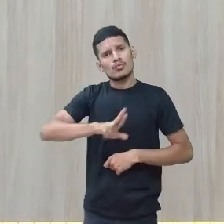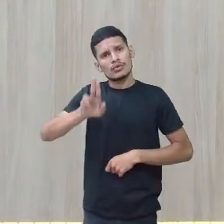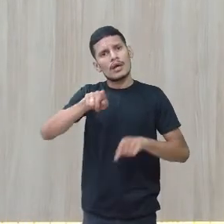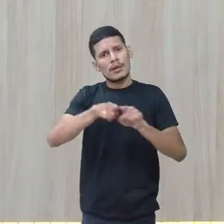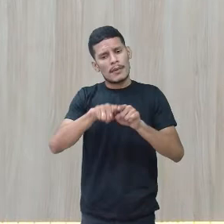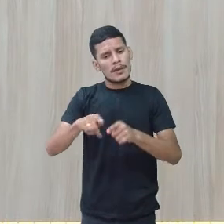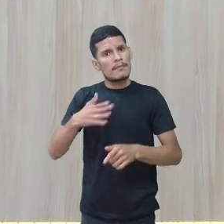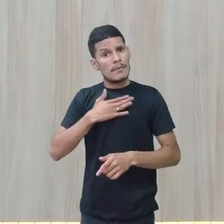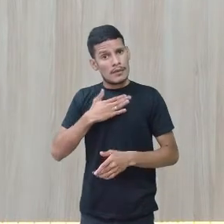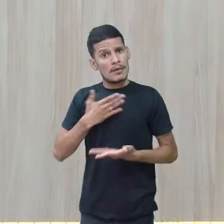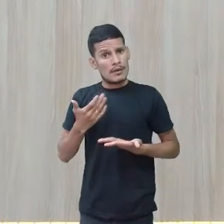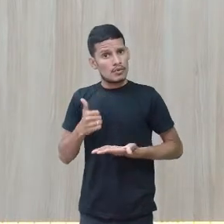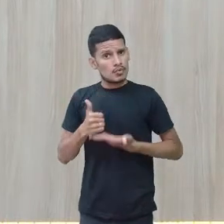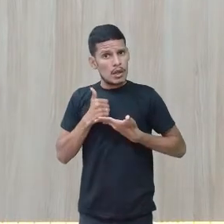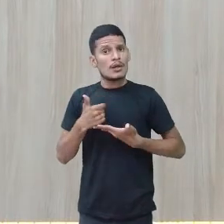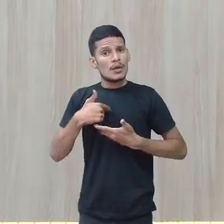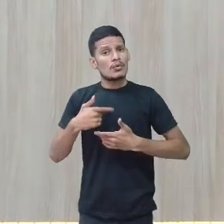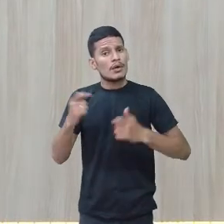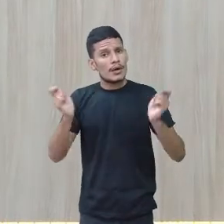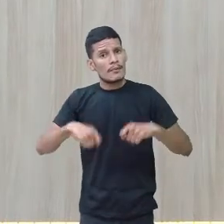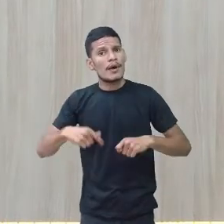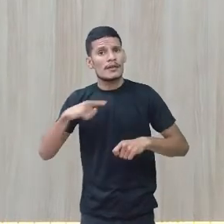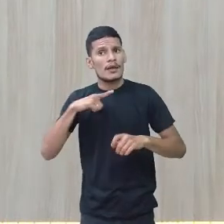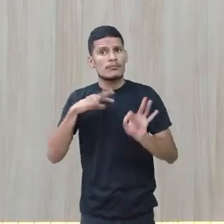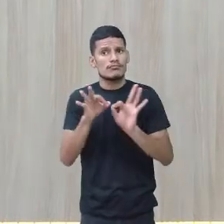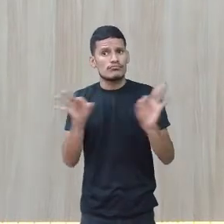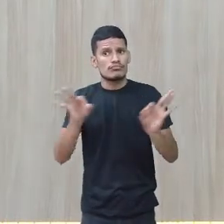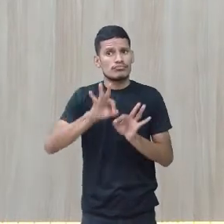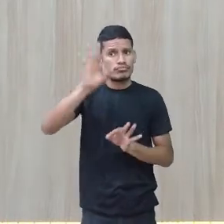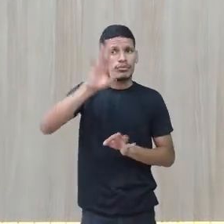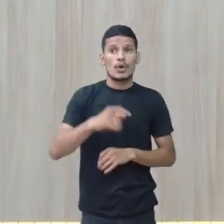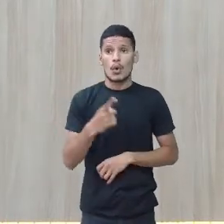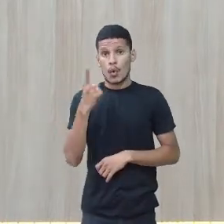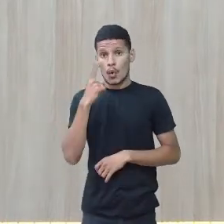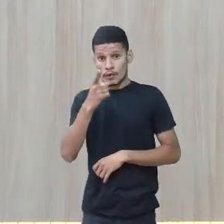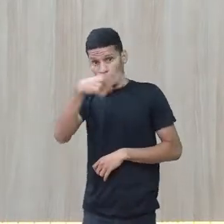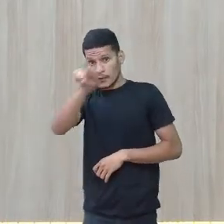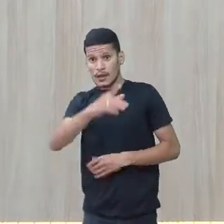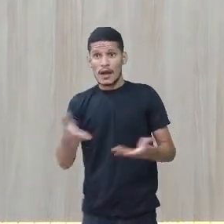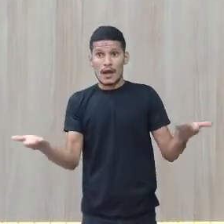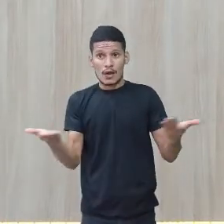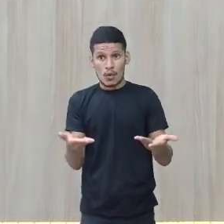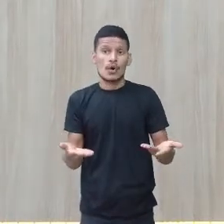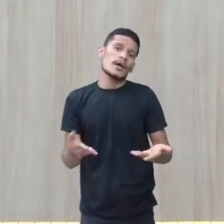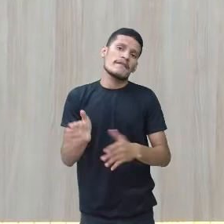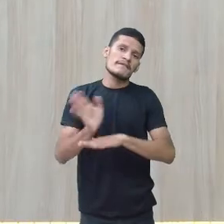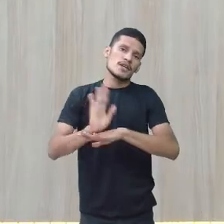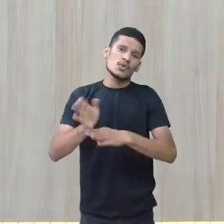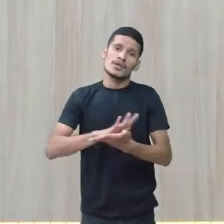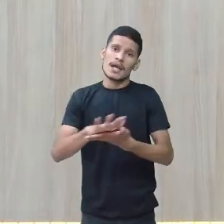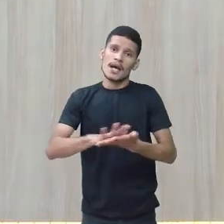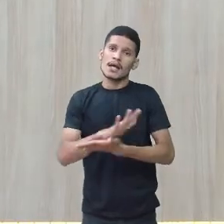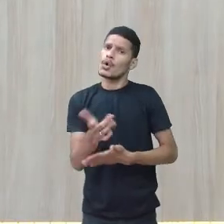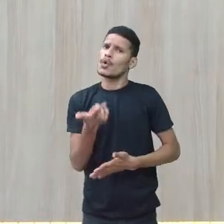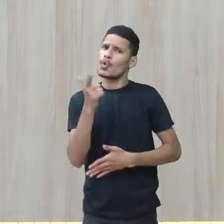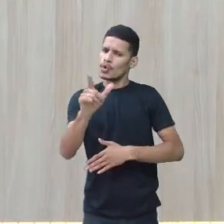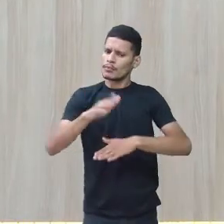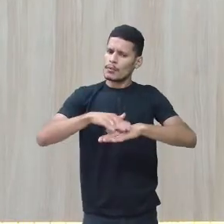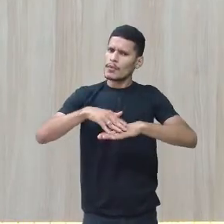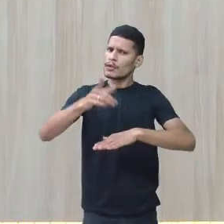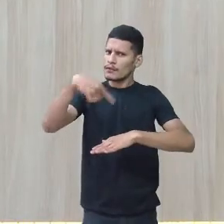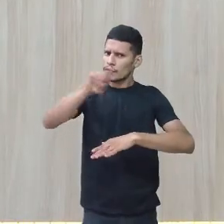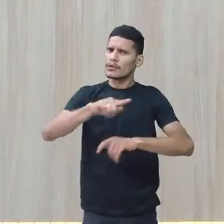meu favor para tentar fazer algumas medições. Eu quero que você tente fazer isso agora sem o vídeo. Em outro momento, você pode